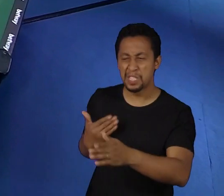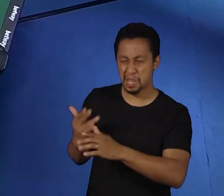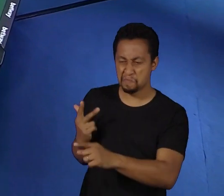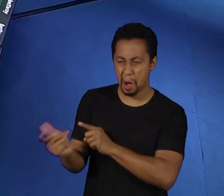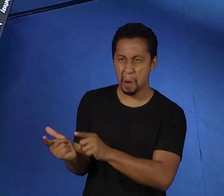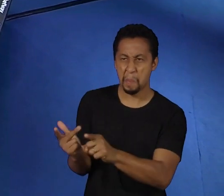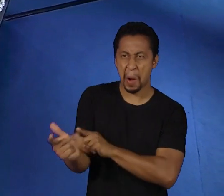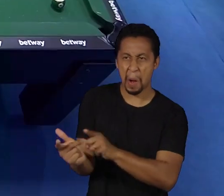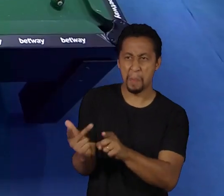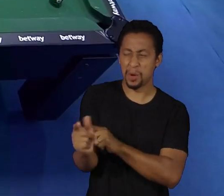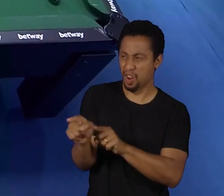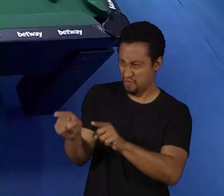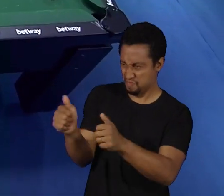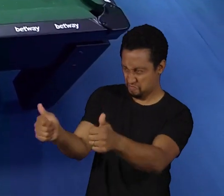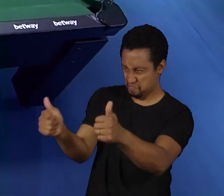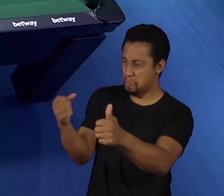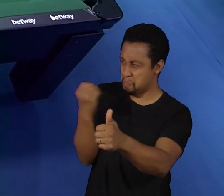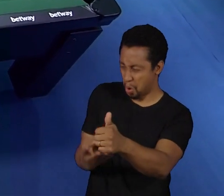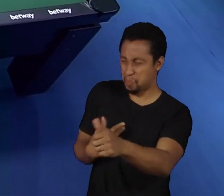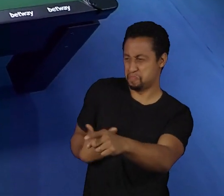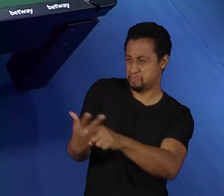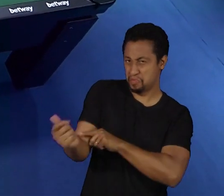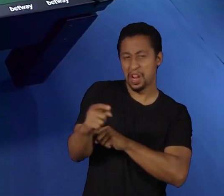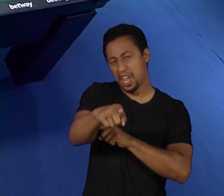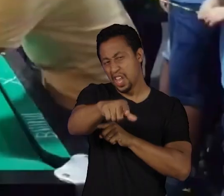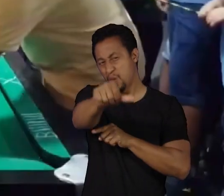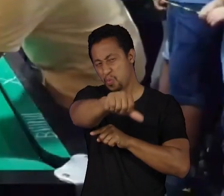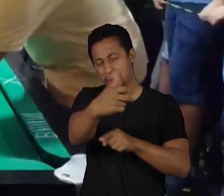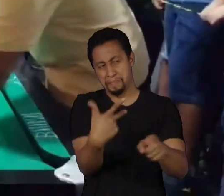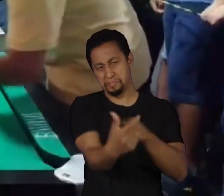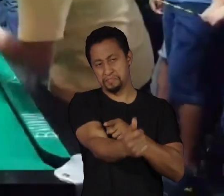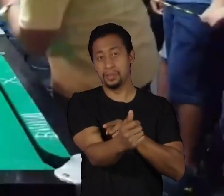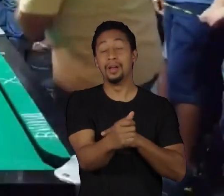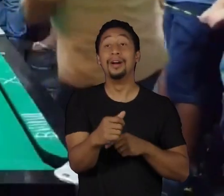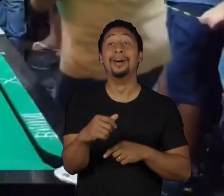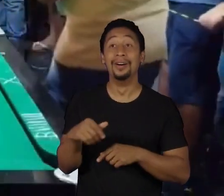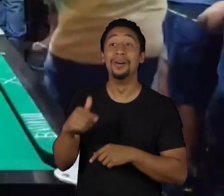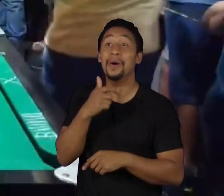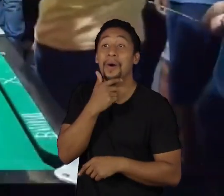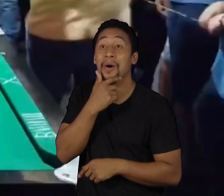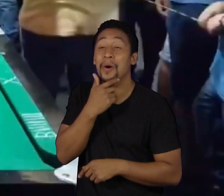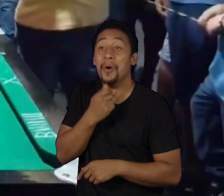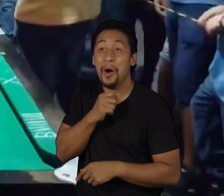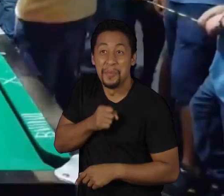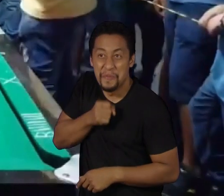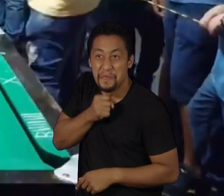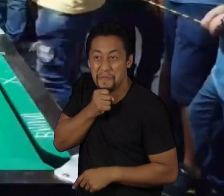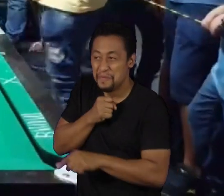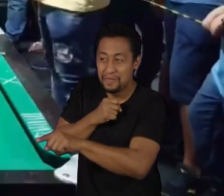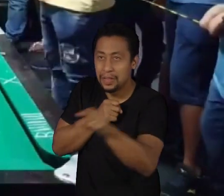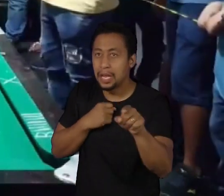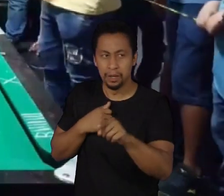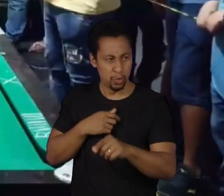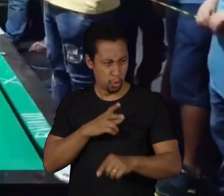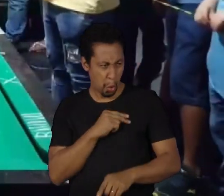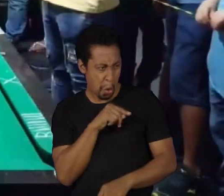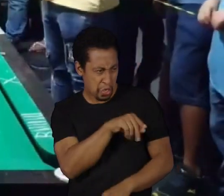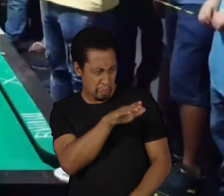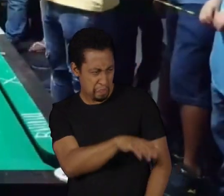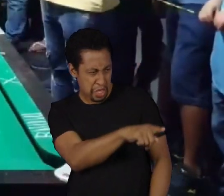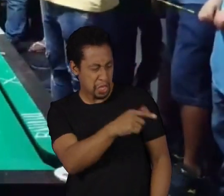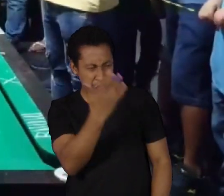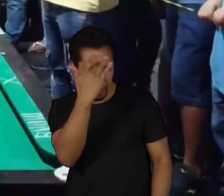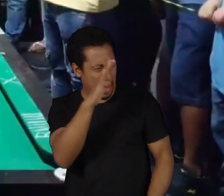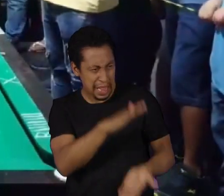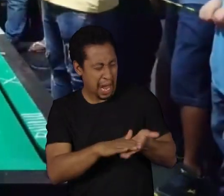fortes. E os velhos que me davam conselho falavam: esse menino não jogava nada, agora ele já tá batendo em todo mundo